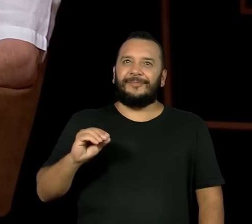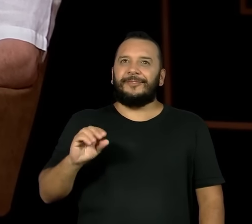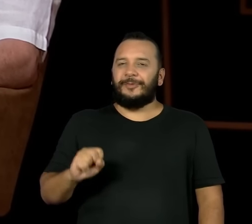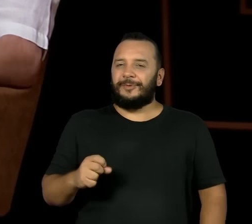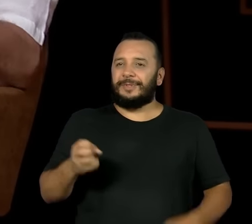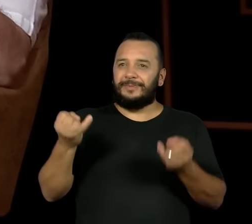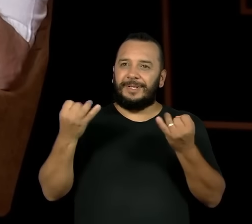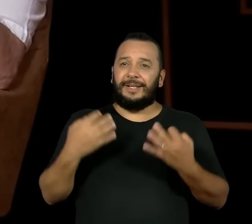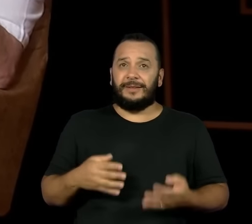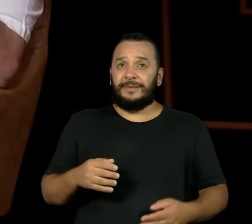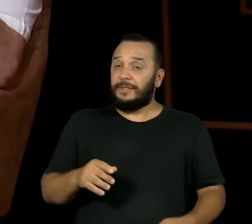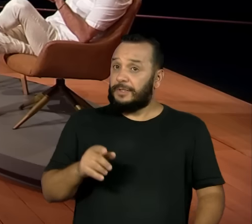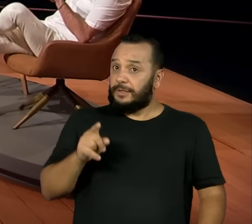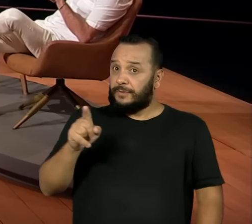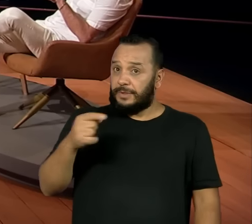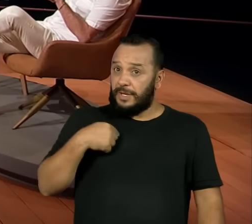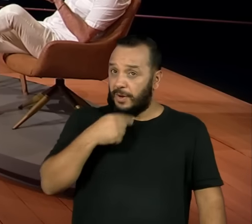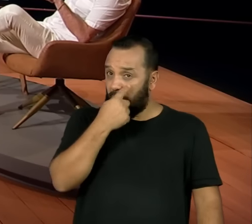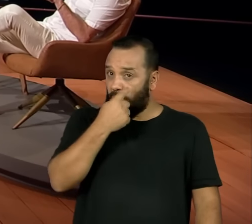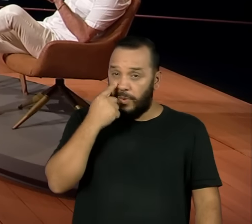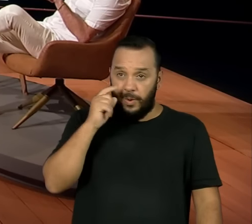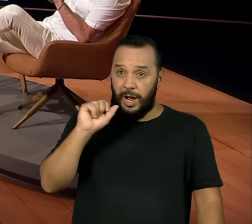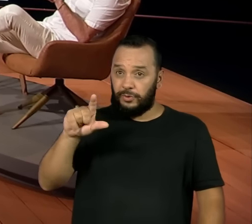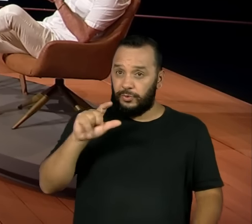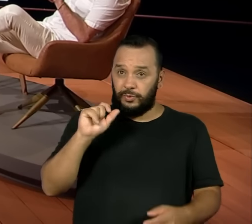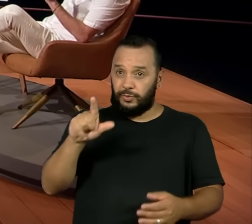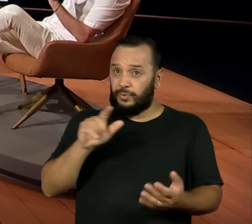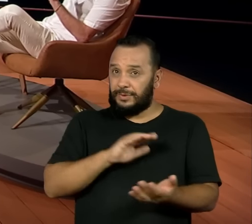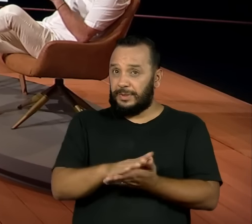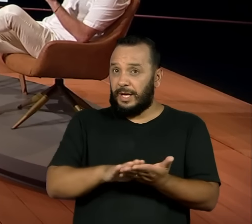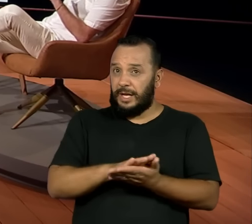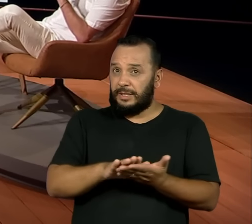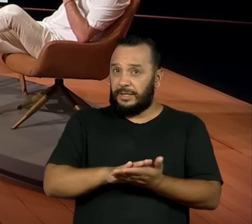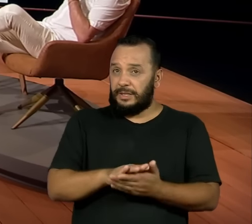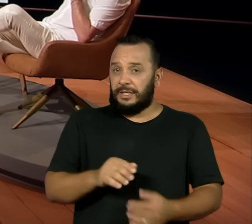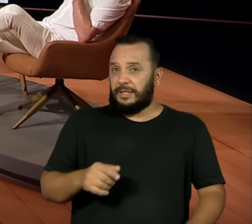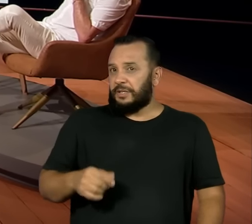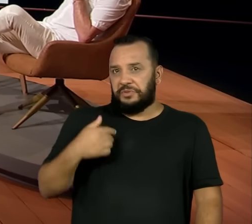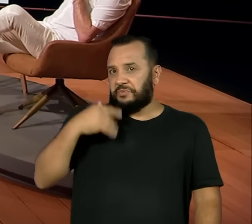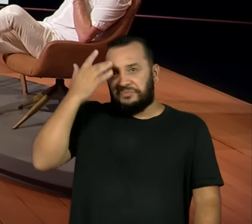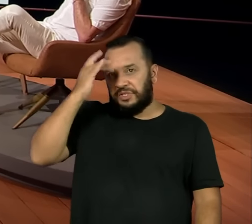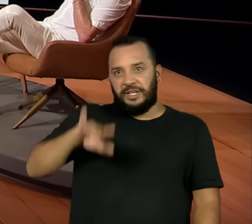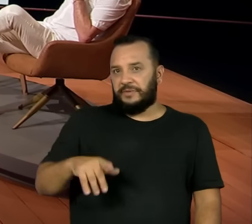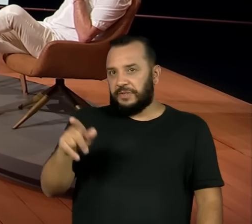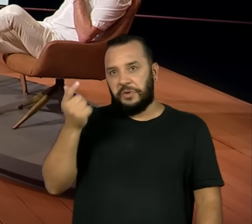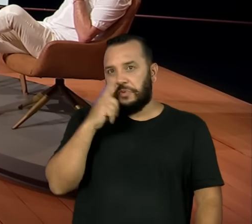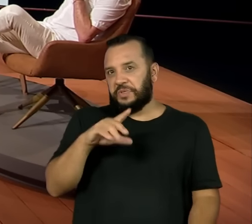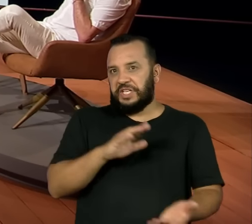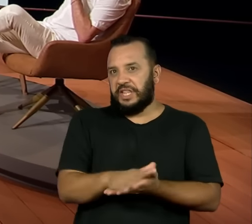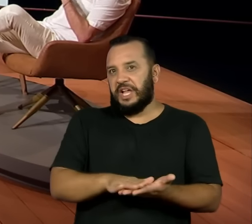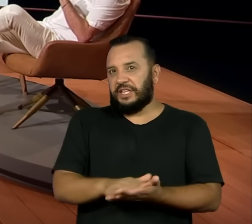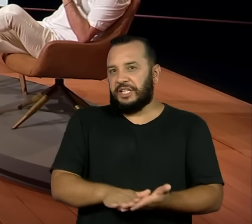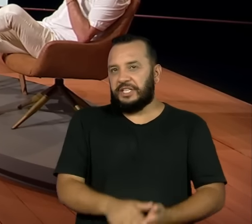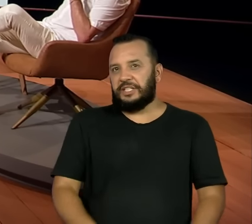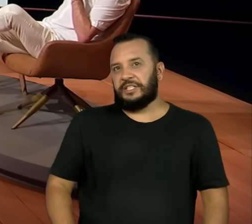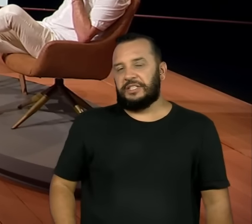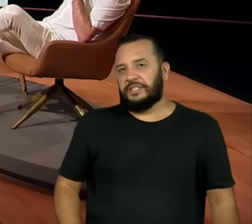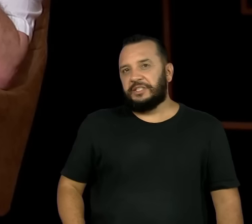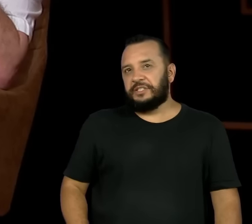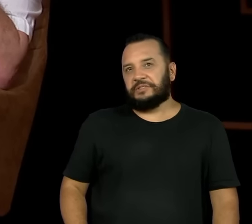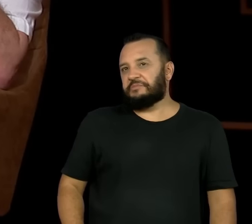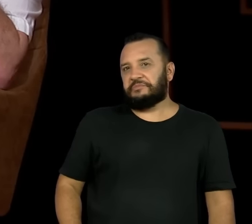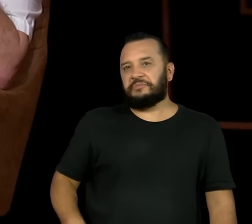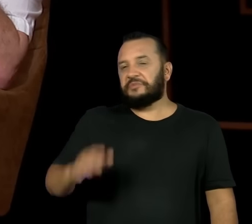assim cara se você não tivesse olho azul não sei nem o que seria não sei nem o que seria de